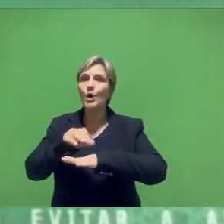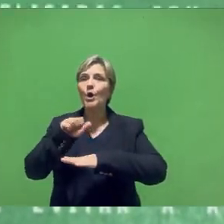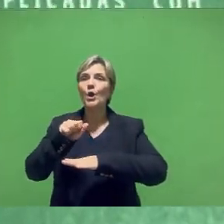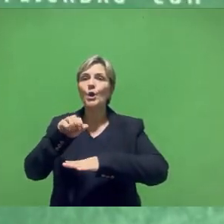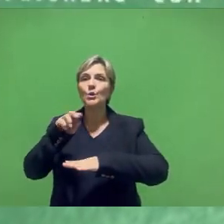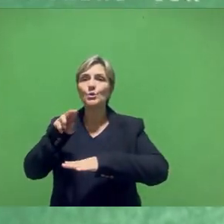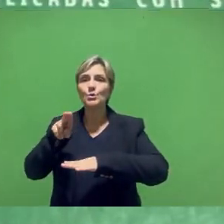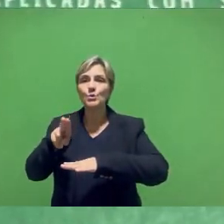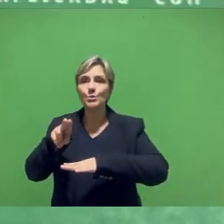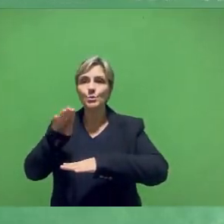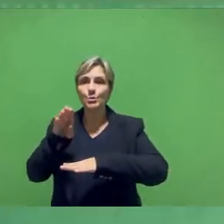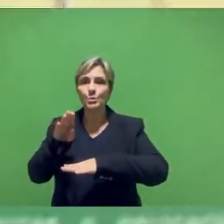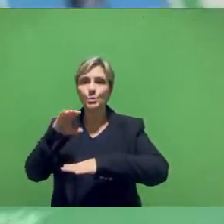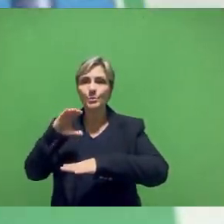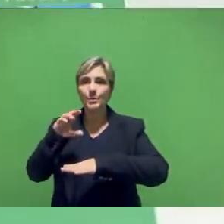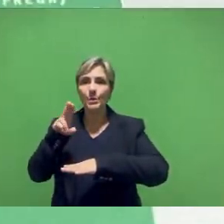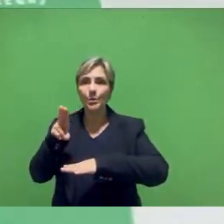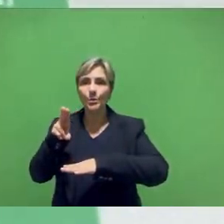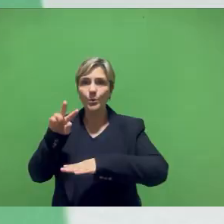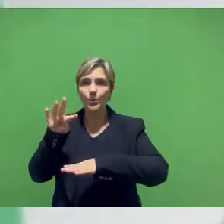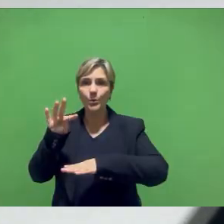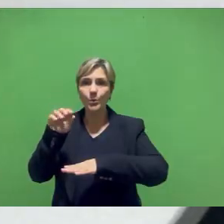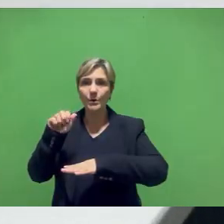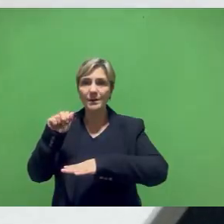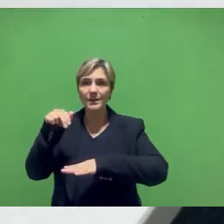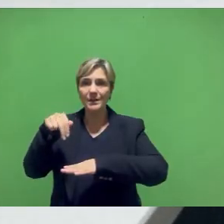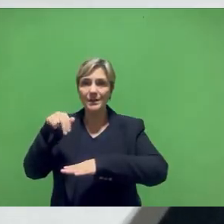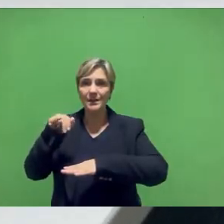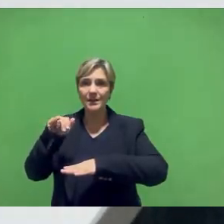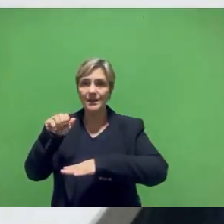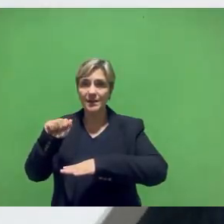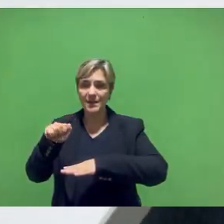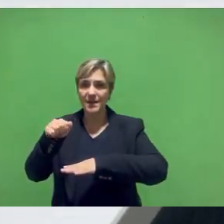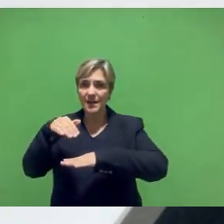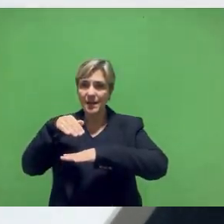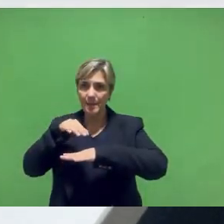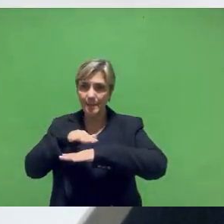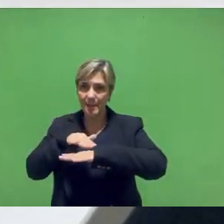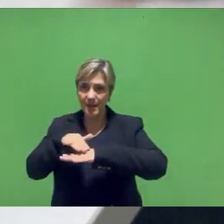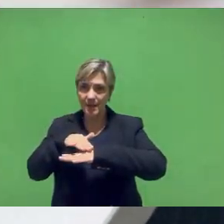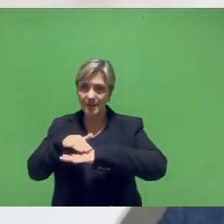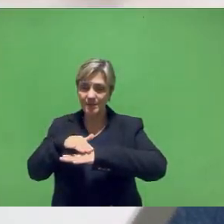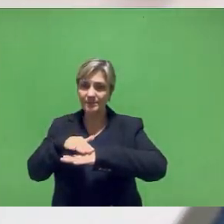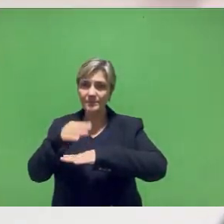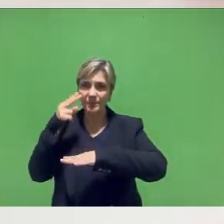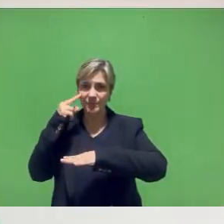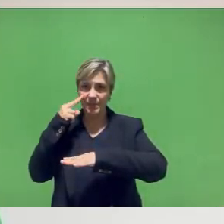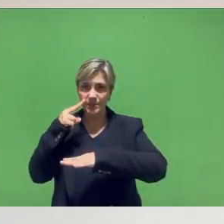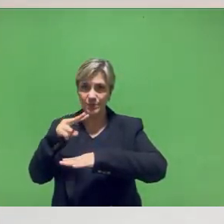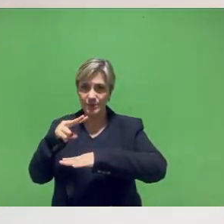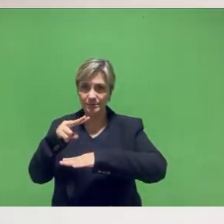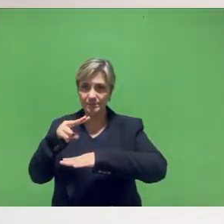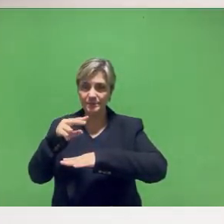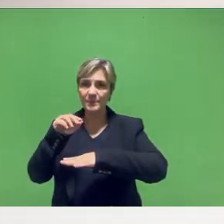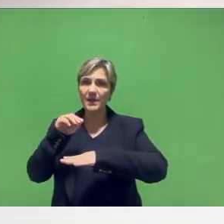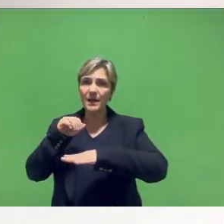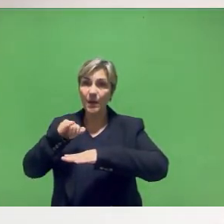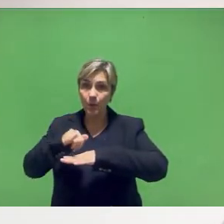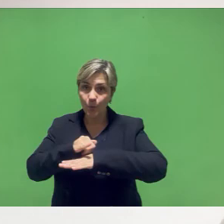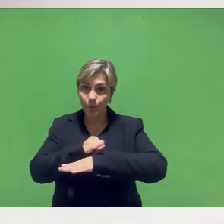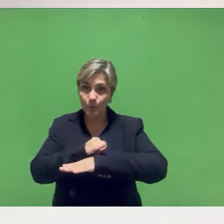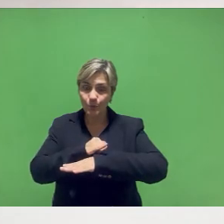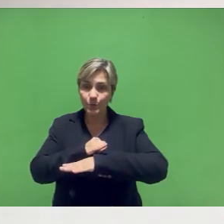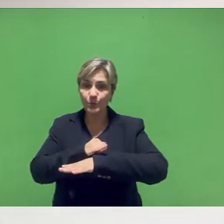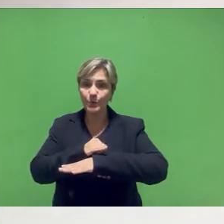tá? Então aqui, ó, temos aqui várias coisas. A pele, a